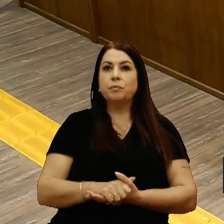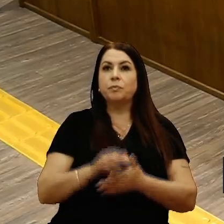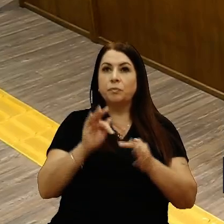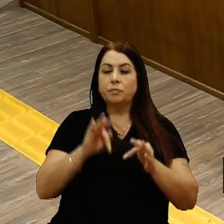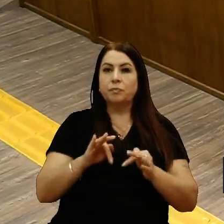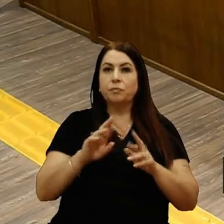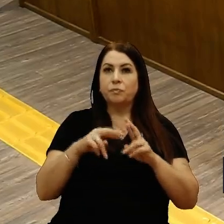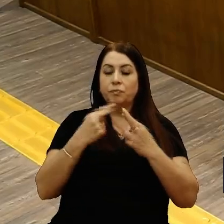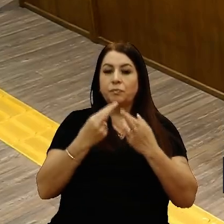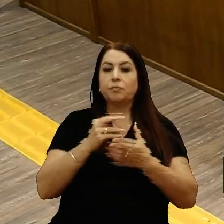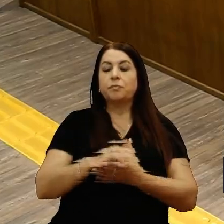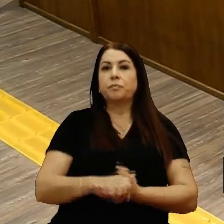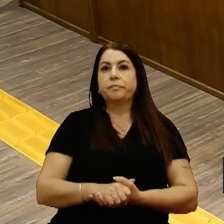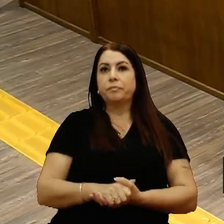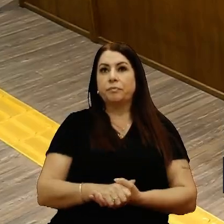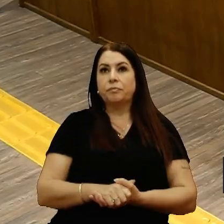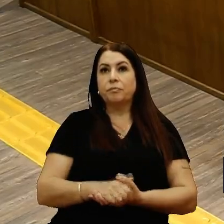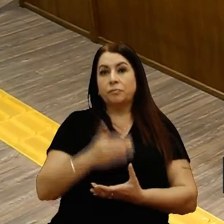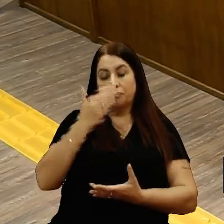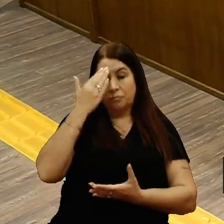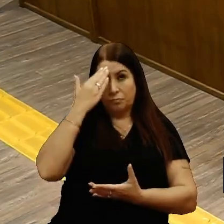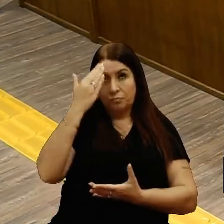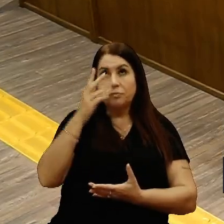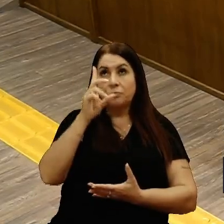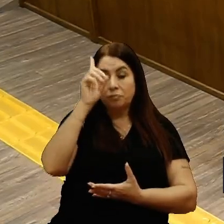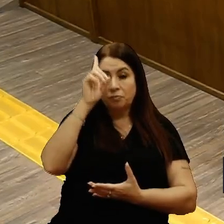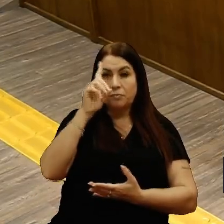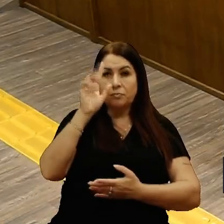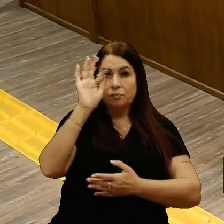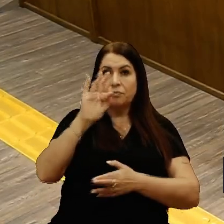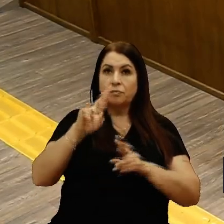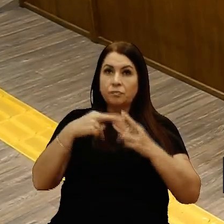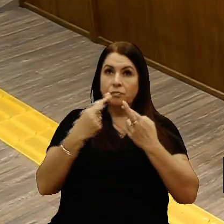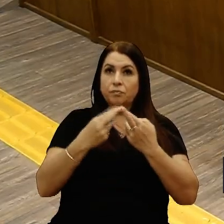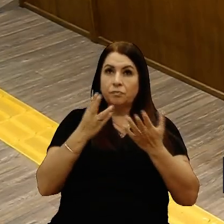Encerrado o grande expediente. Agradecendo a proteção de Deus, declaro encerrados os trabalhos